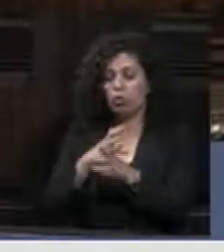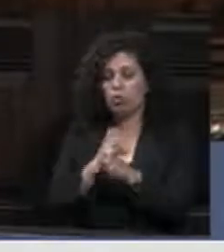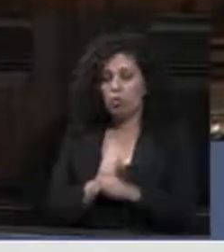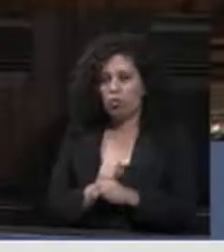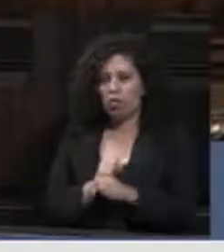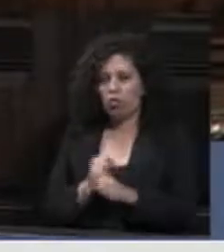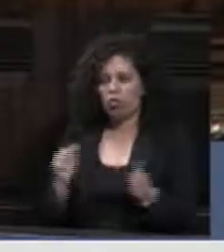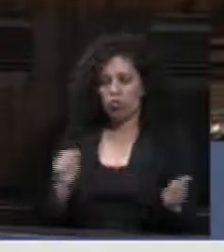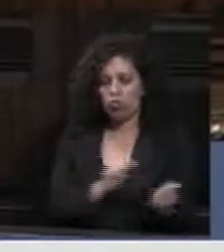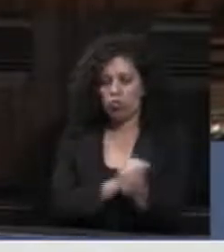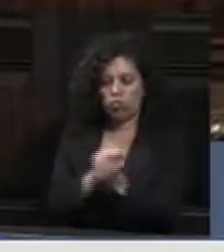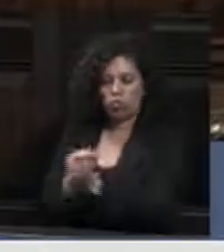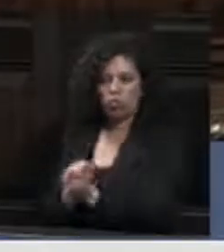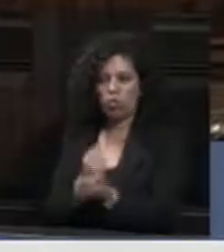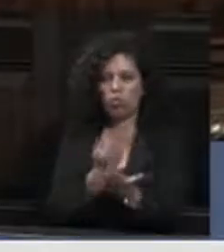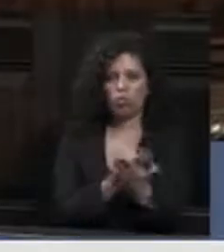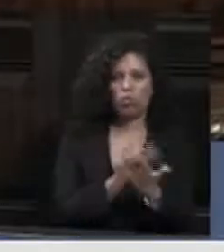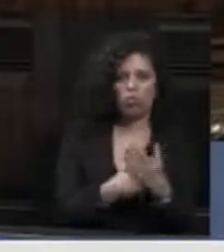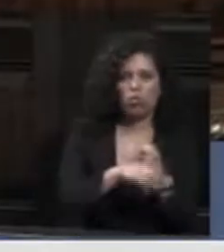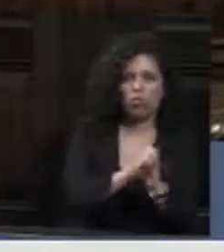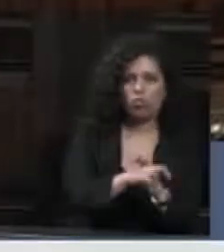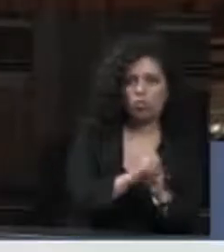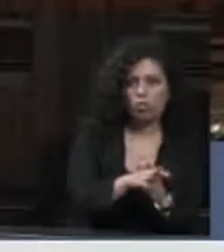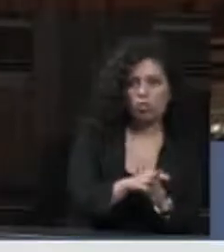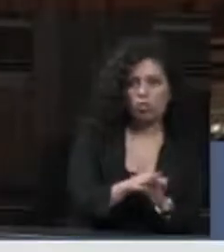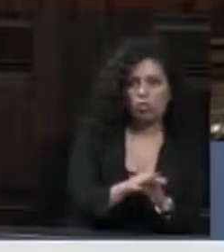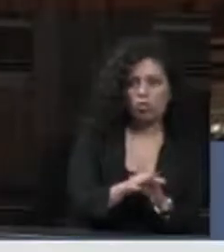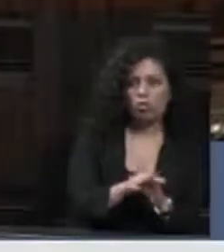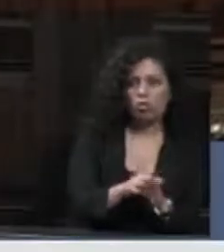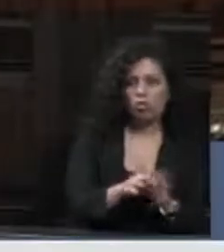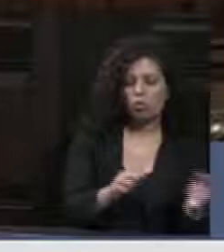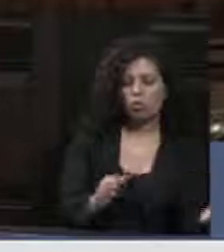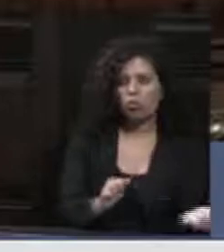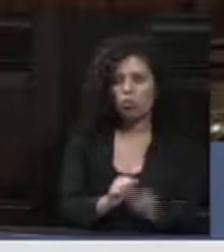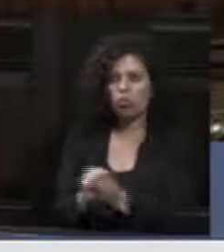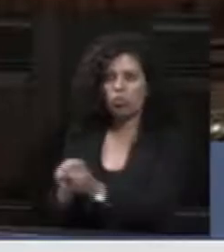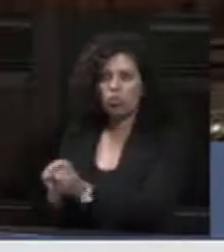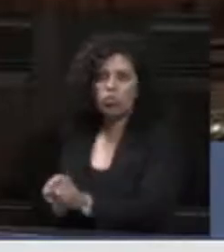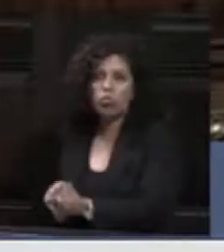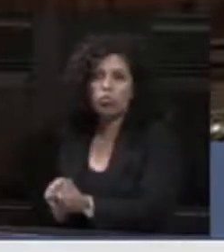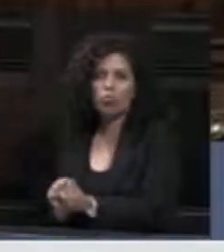Darcy Ribeiro, a UENF, passaria a integrar o Centro